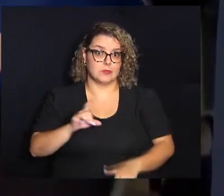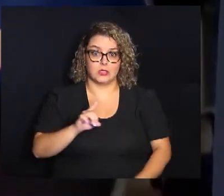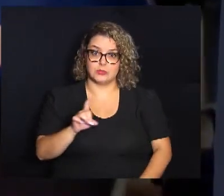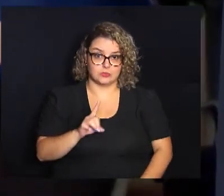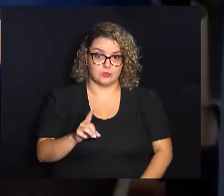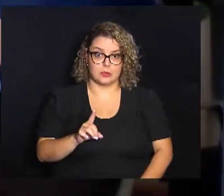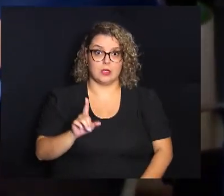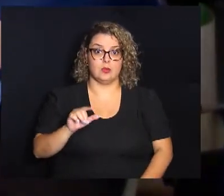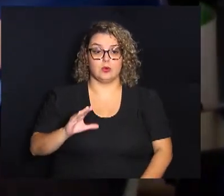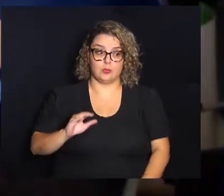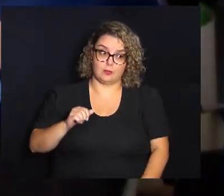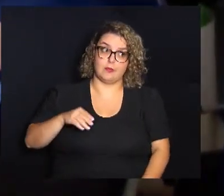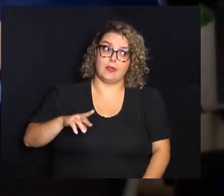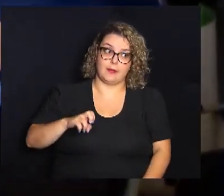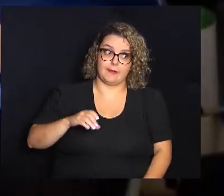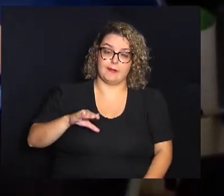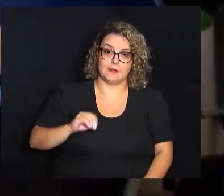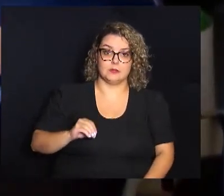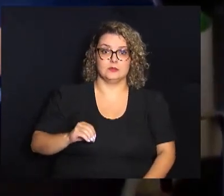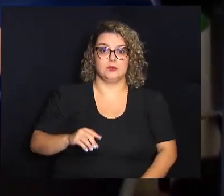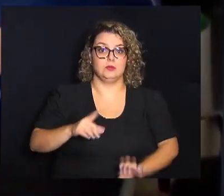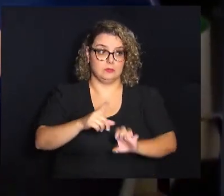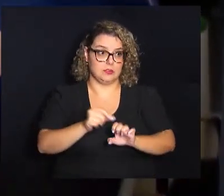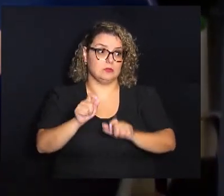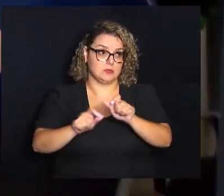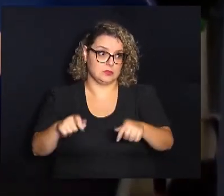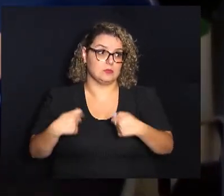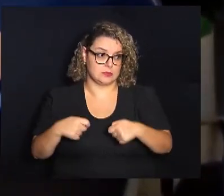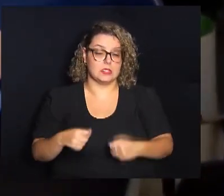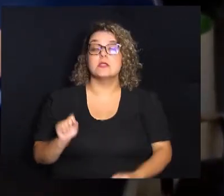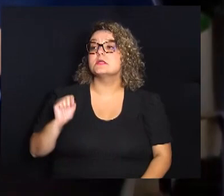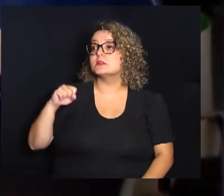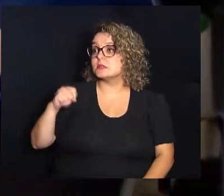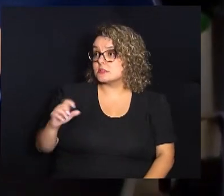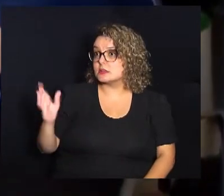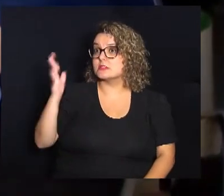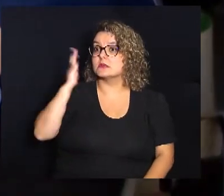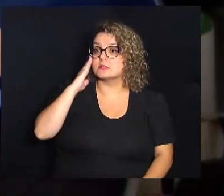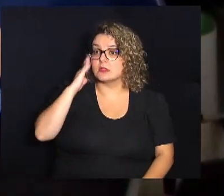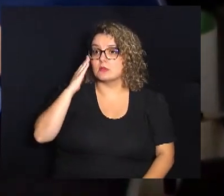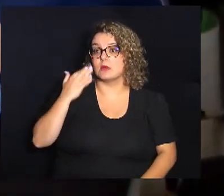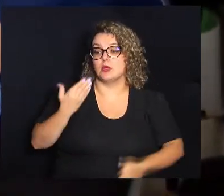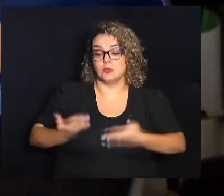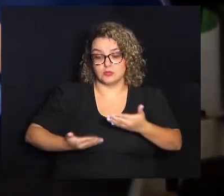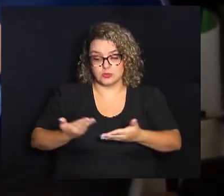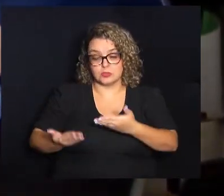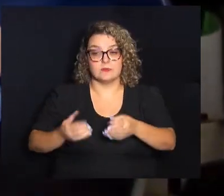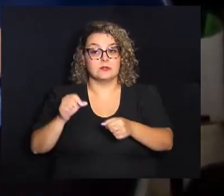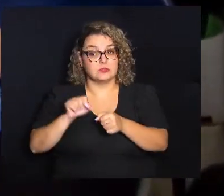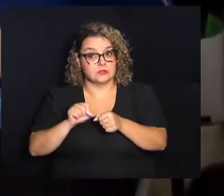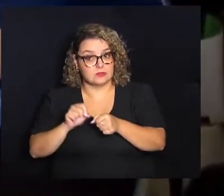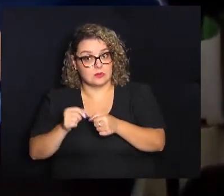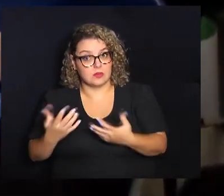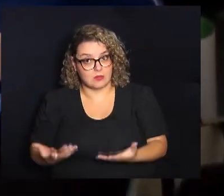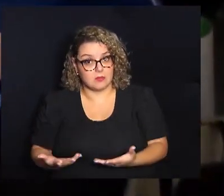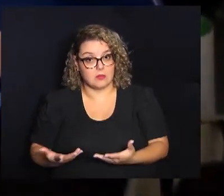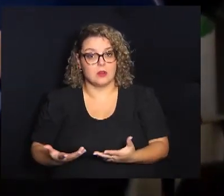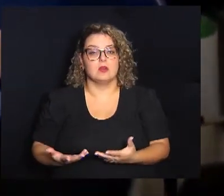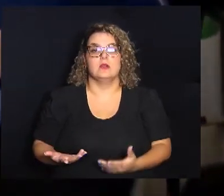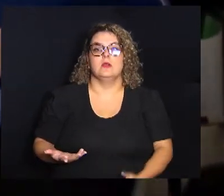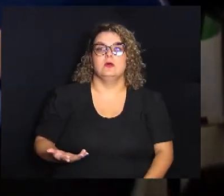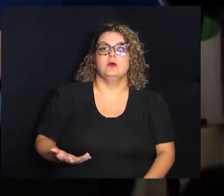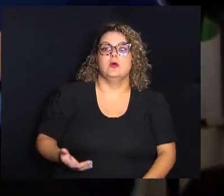que o comércio, o empreendimento da pessoa precisa. Exatamente. Saber o serviço que ele presta, qual a faixa